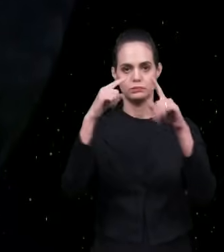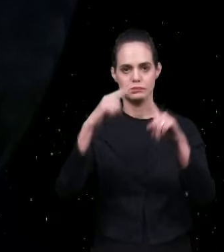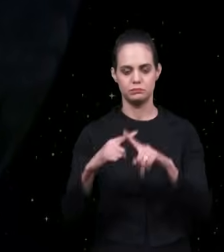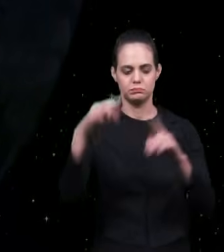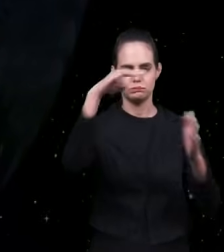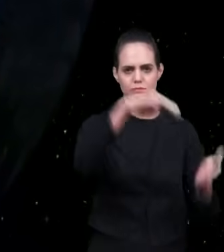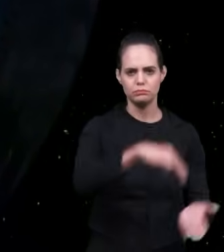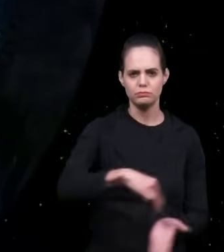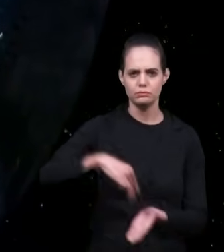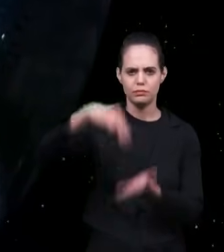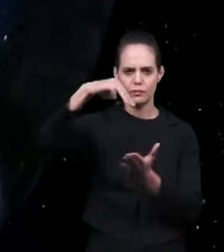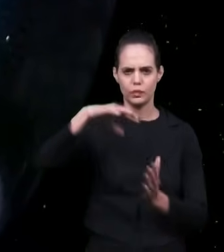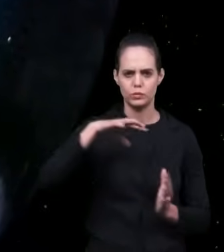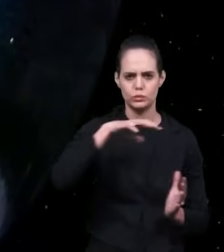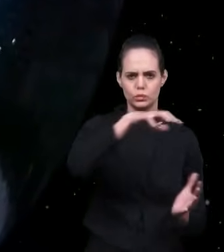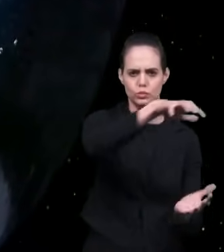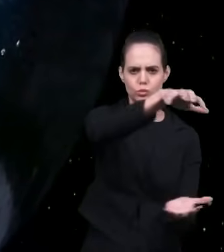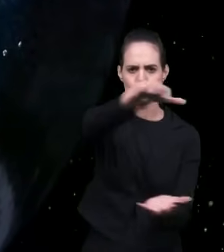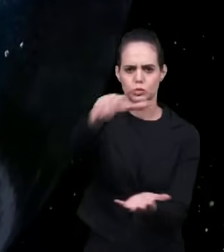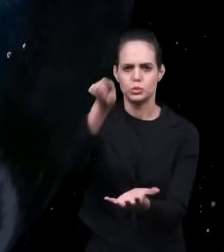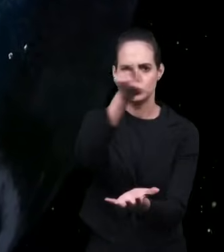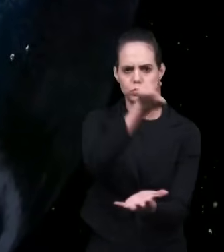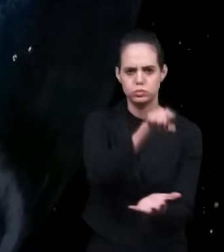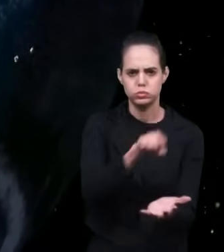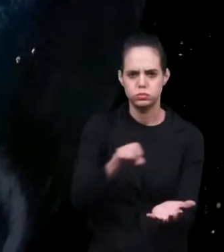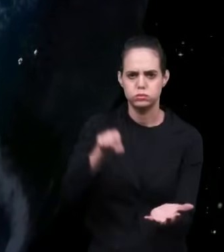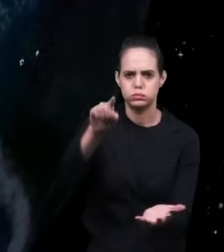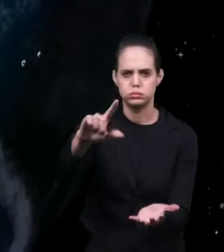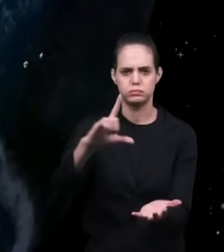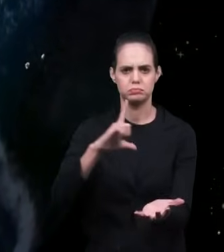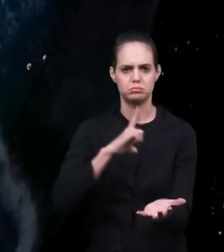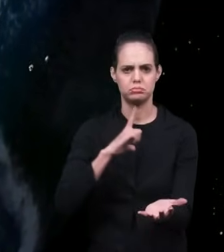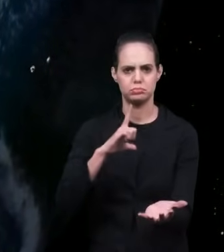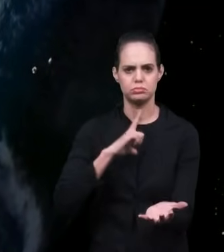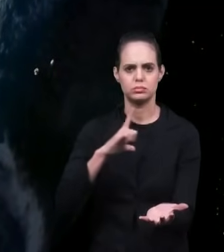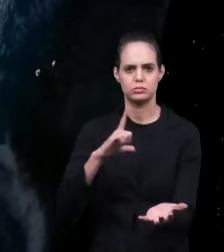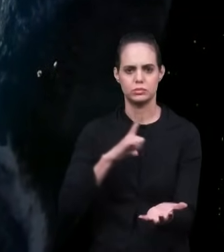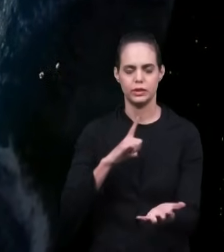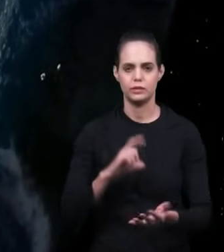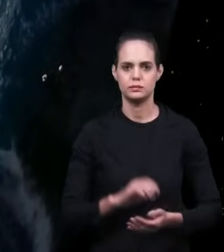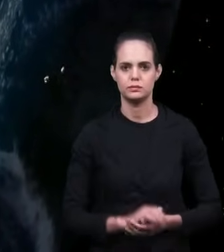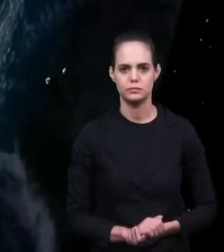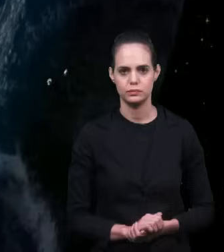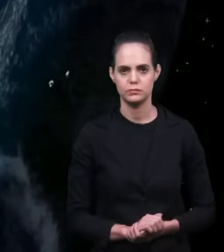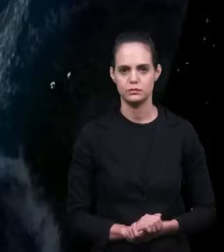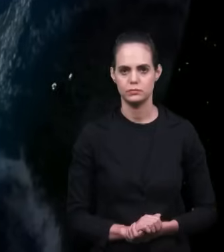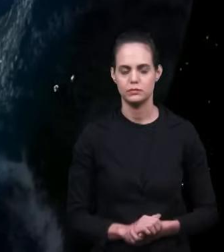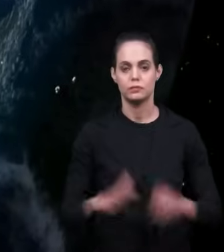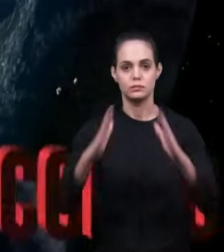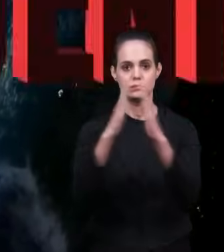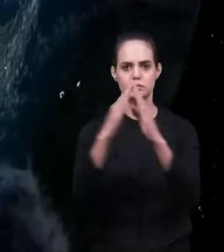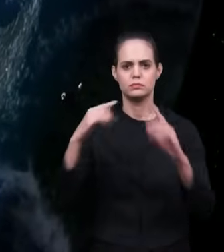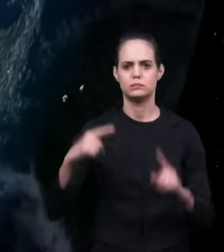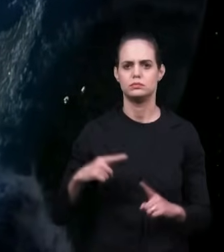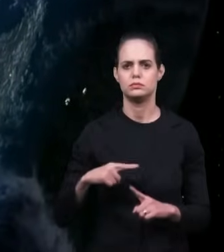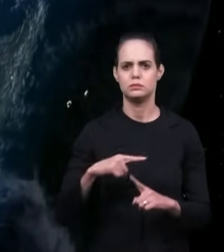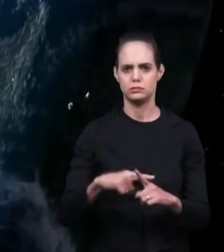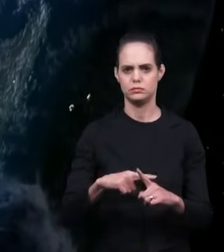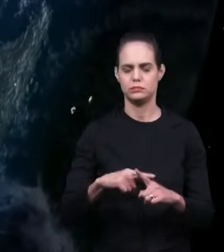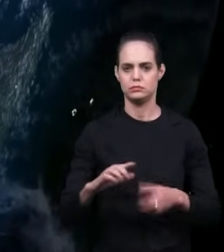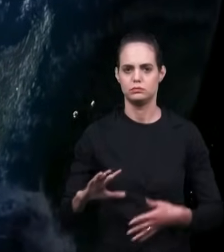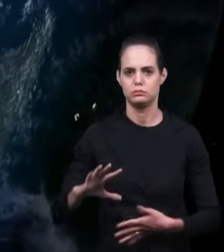Igreja Cristã Maranata está presente em nações de todos os continentes do planeta. Igrejas de países nas